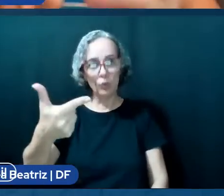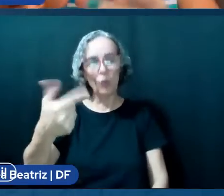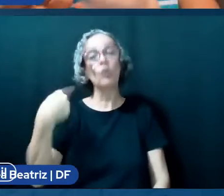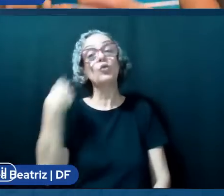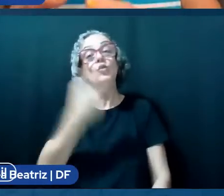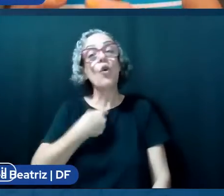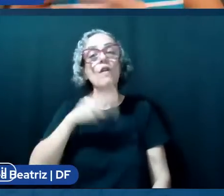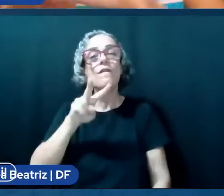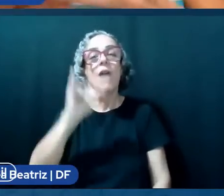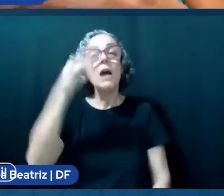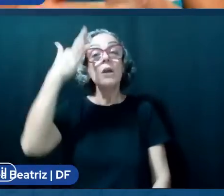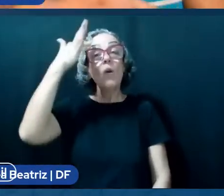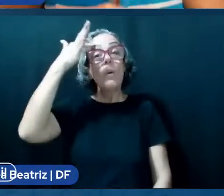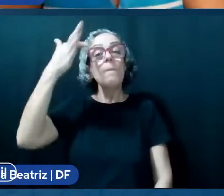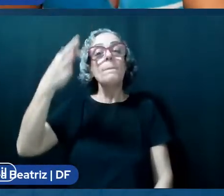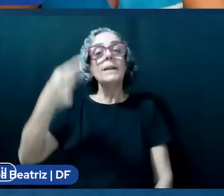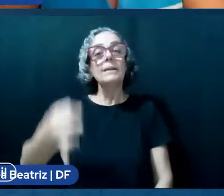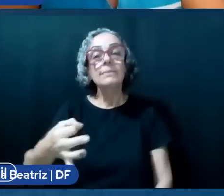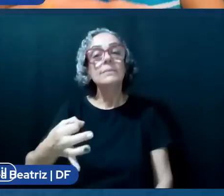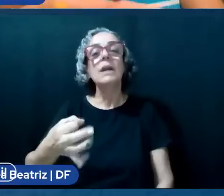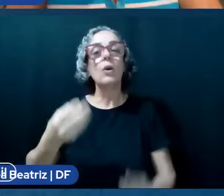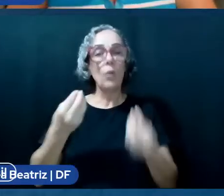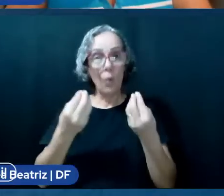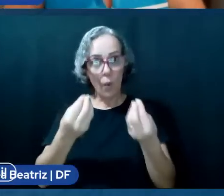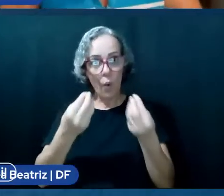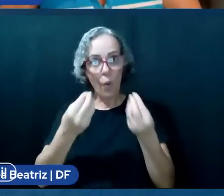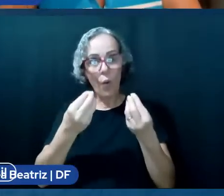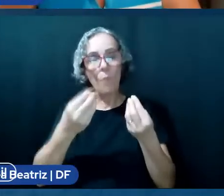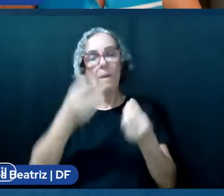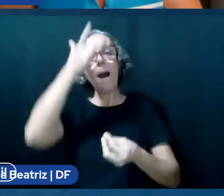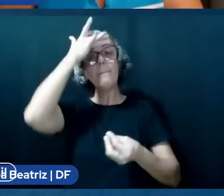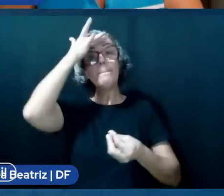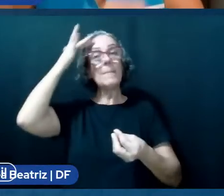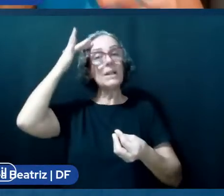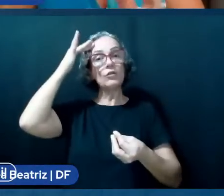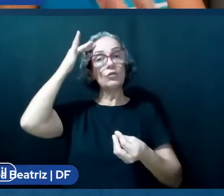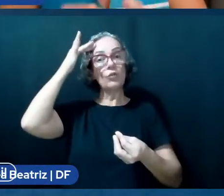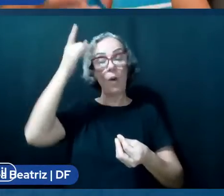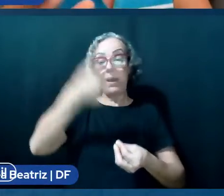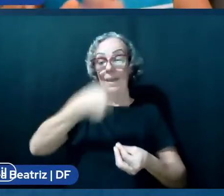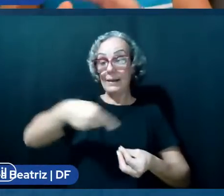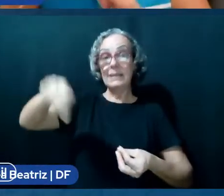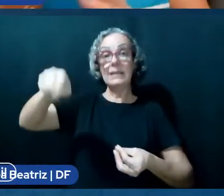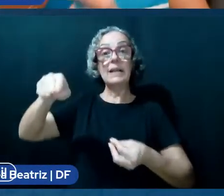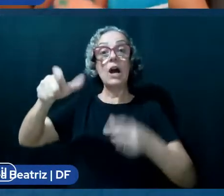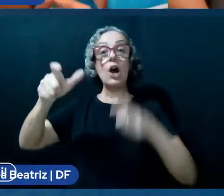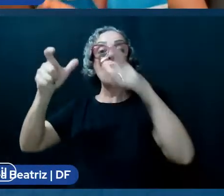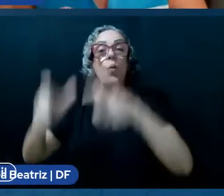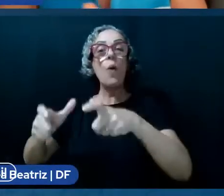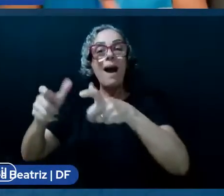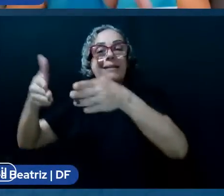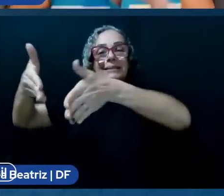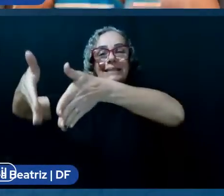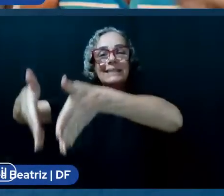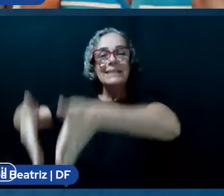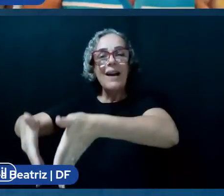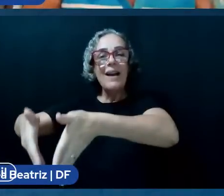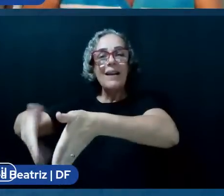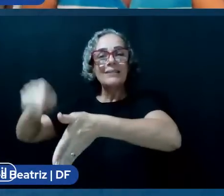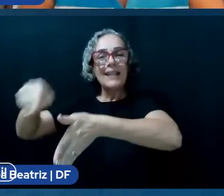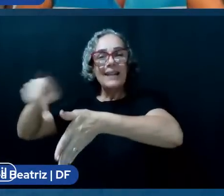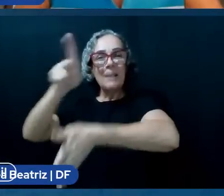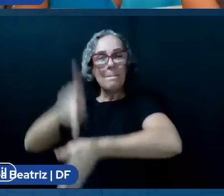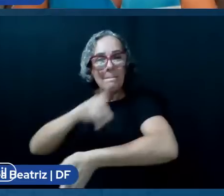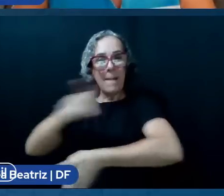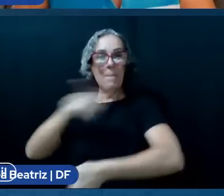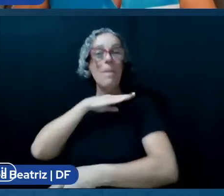de que as pessoas iam ao túmulo do padre, né, por uma série de motivos,